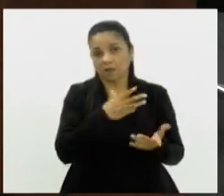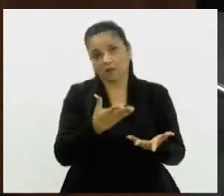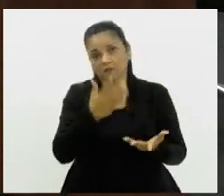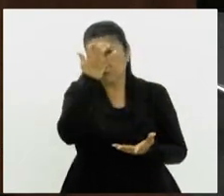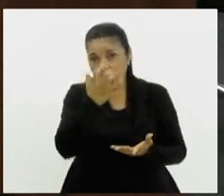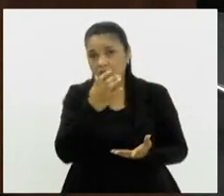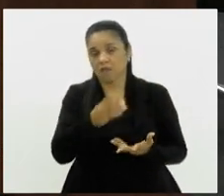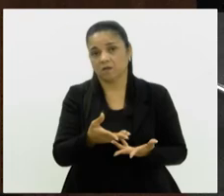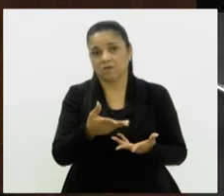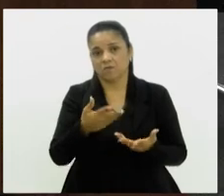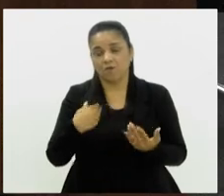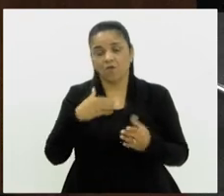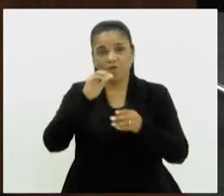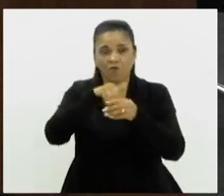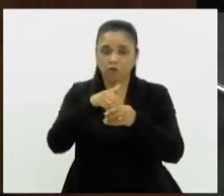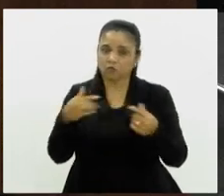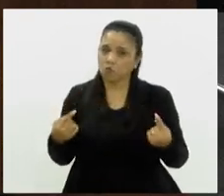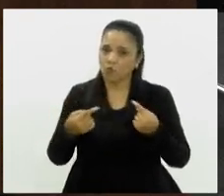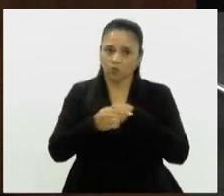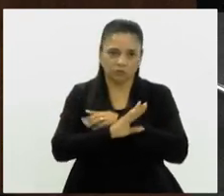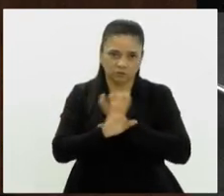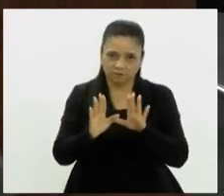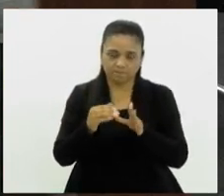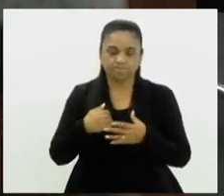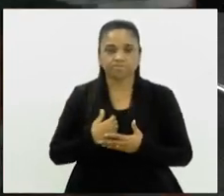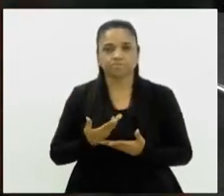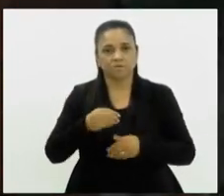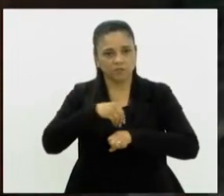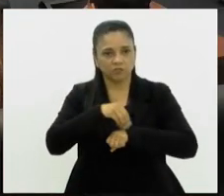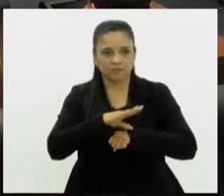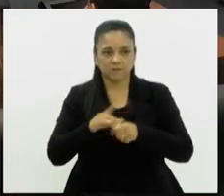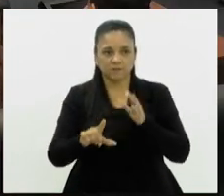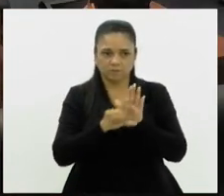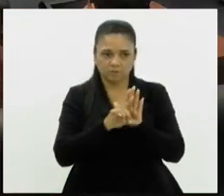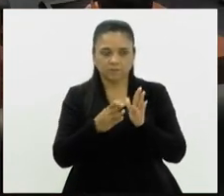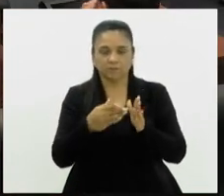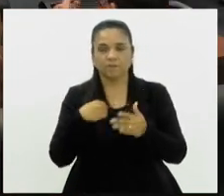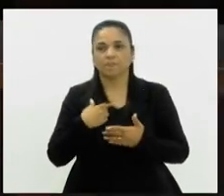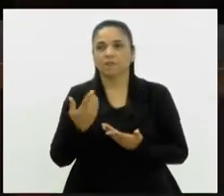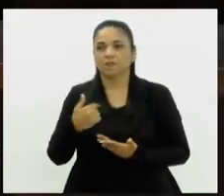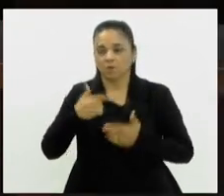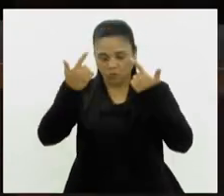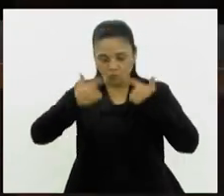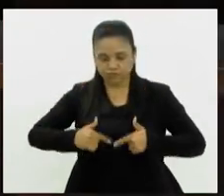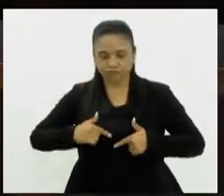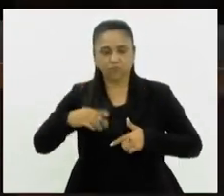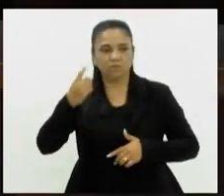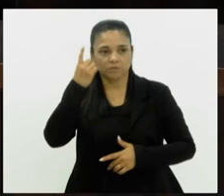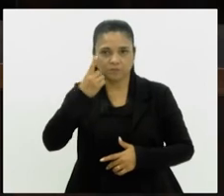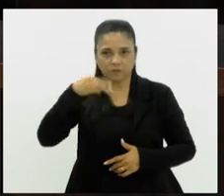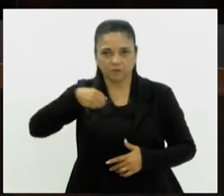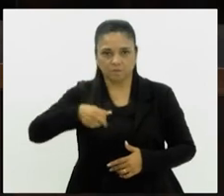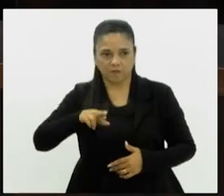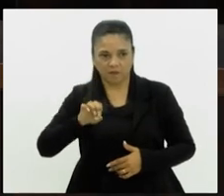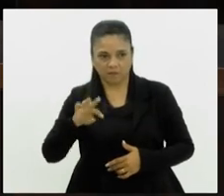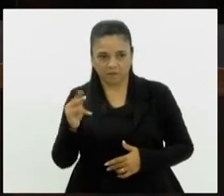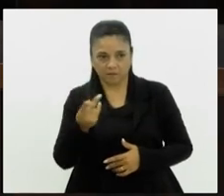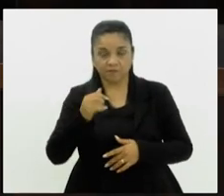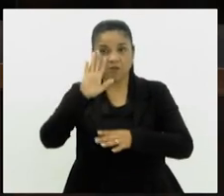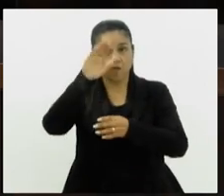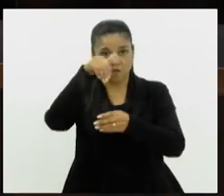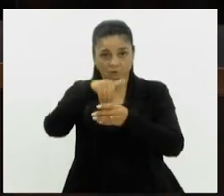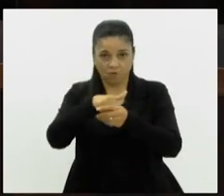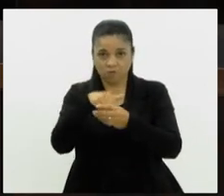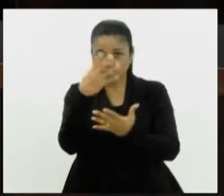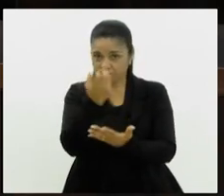voto contrário a essa indicação. Marta Rocha, abstenção. Em votação, os senhores que